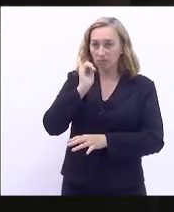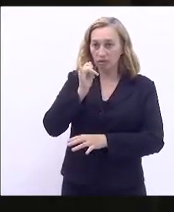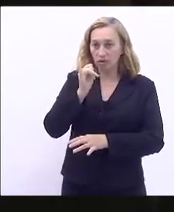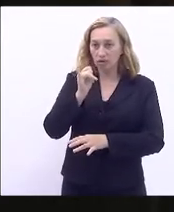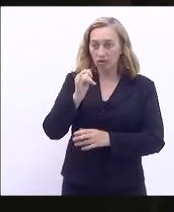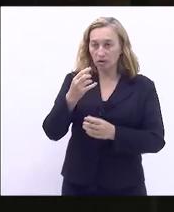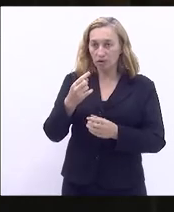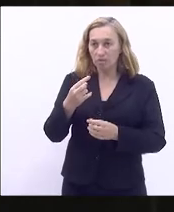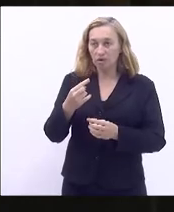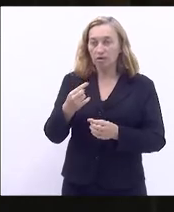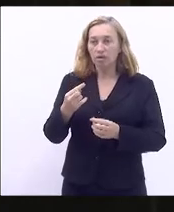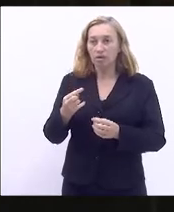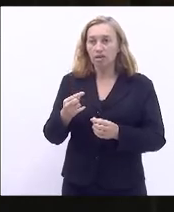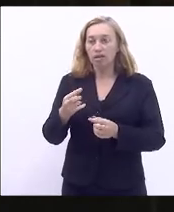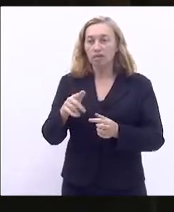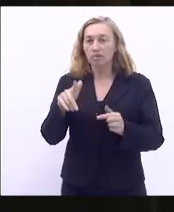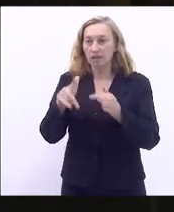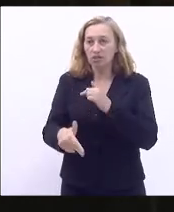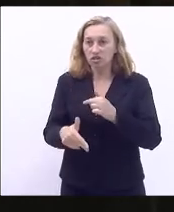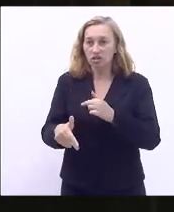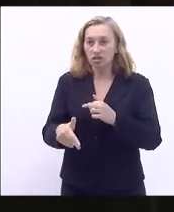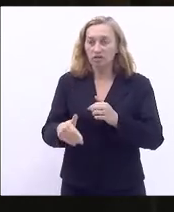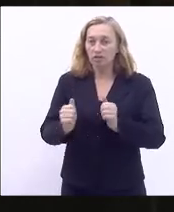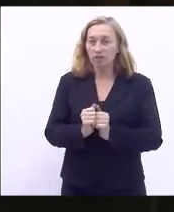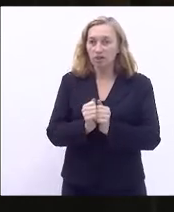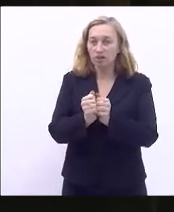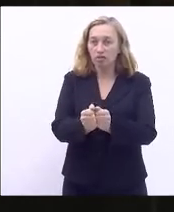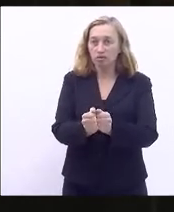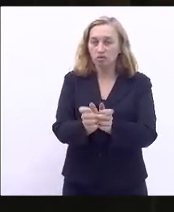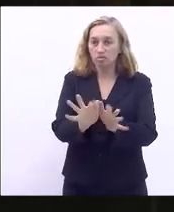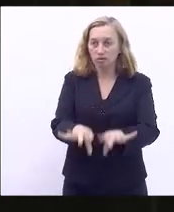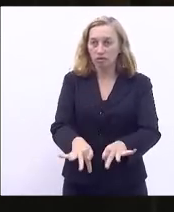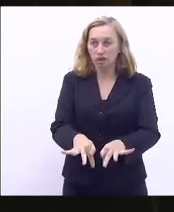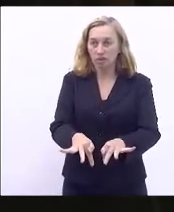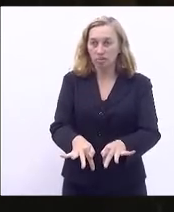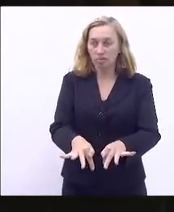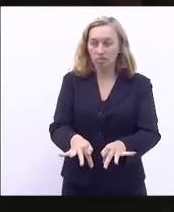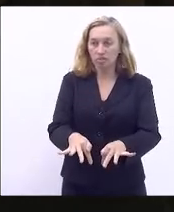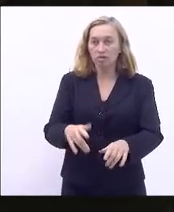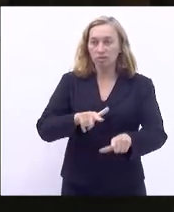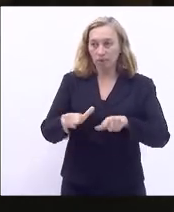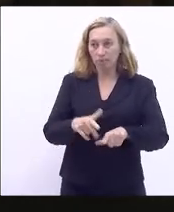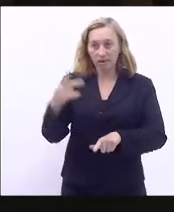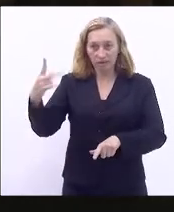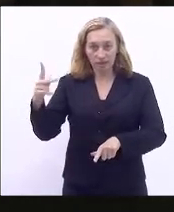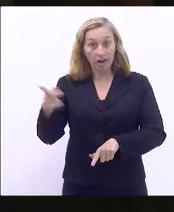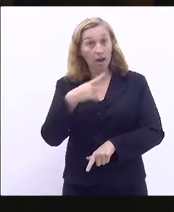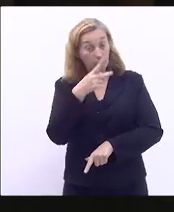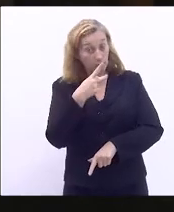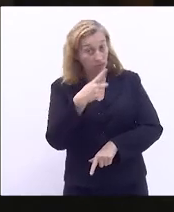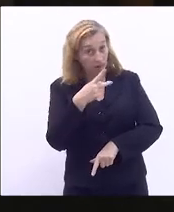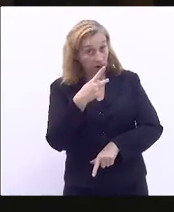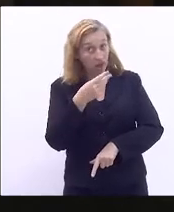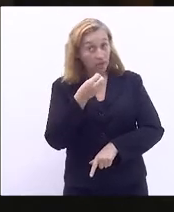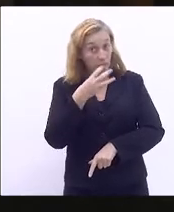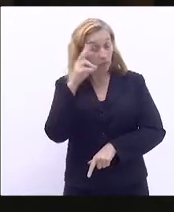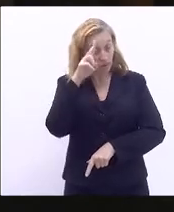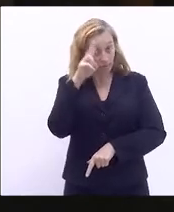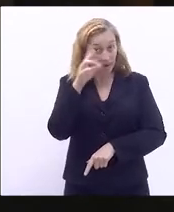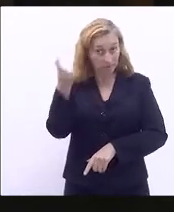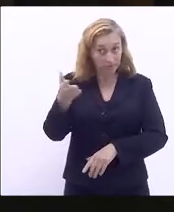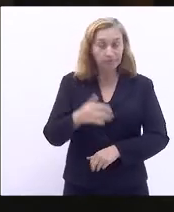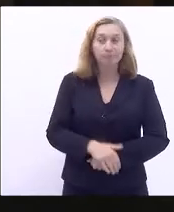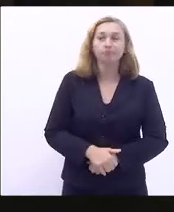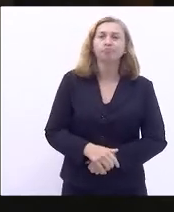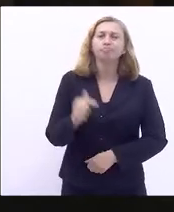Janira. Ficou comigo até o final do mandato dela. É bom que se diga que a gente precisa lembrar os fatos. E